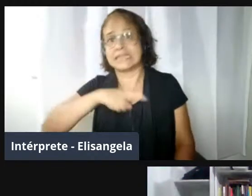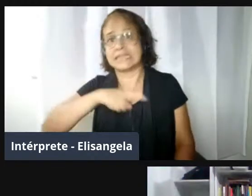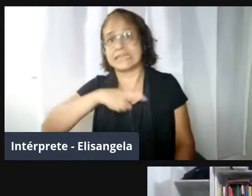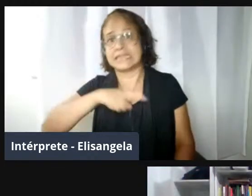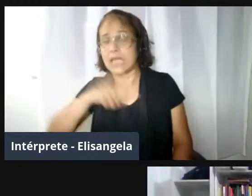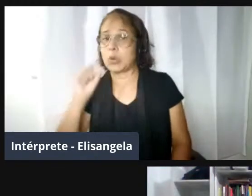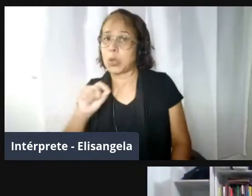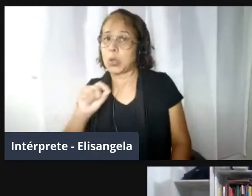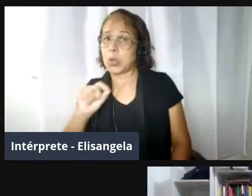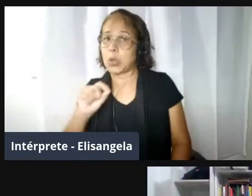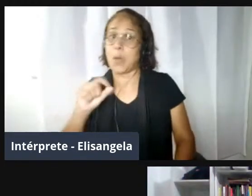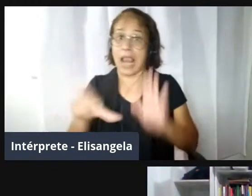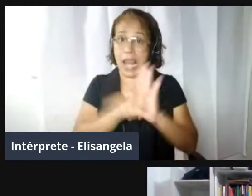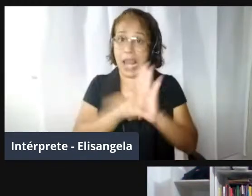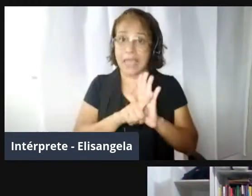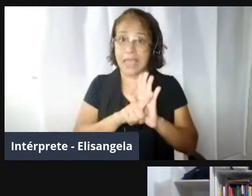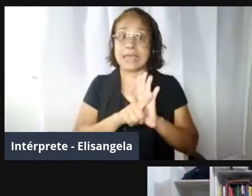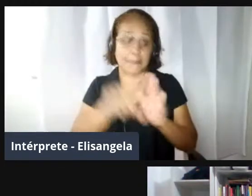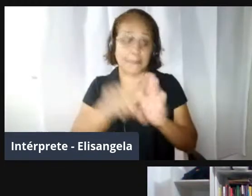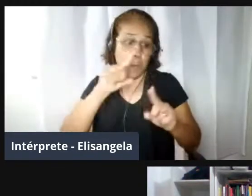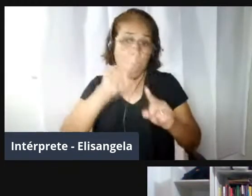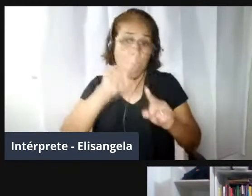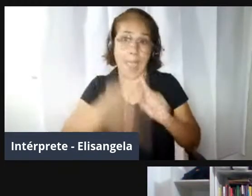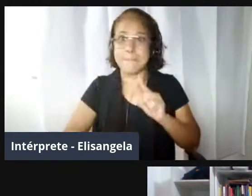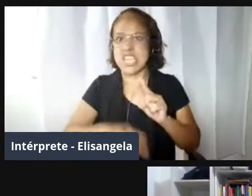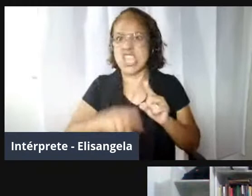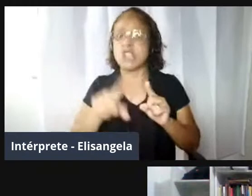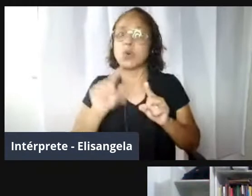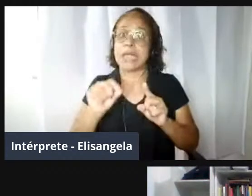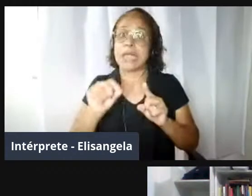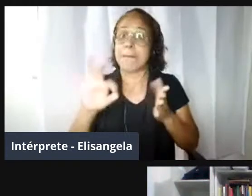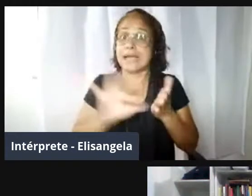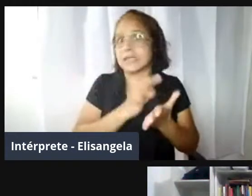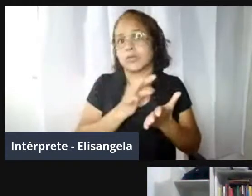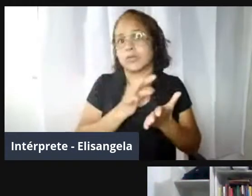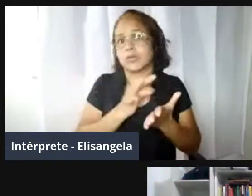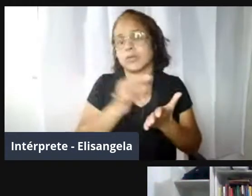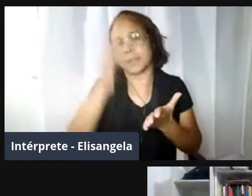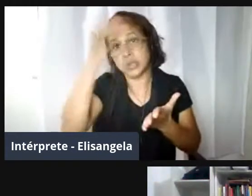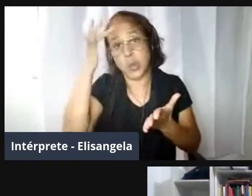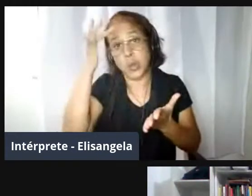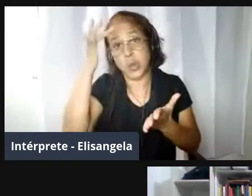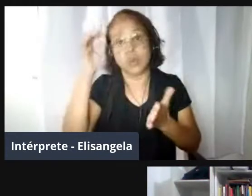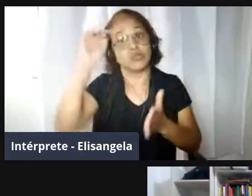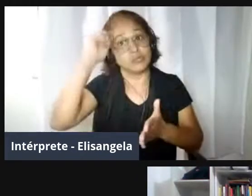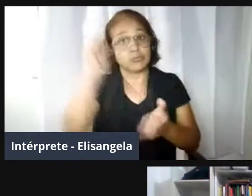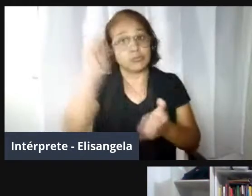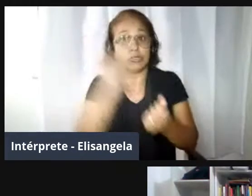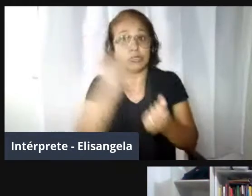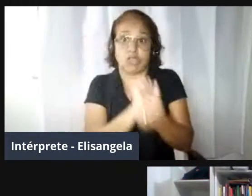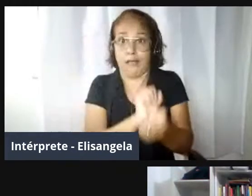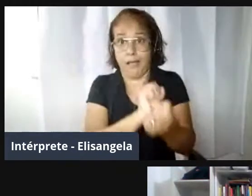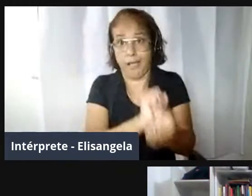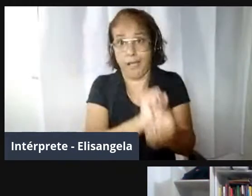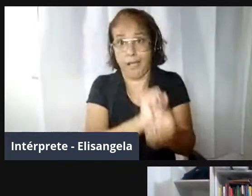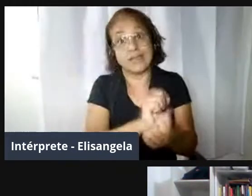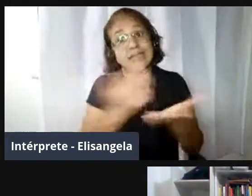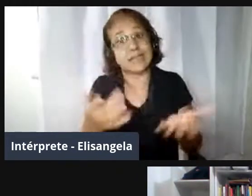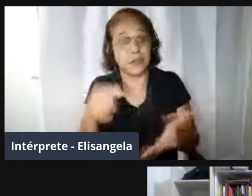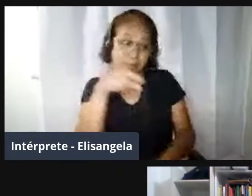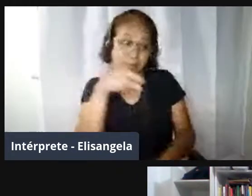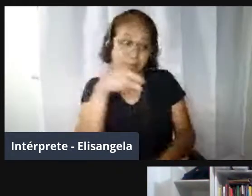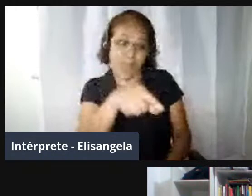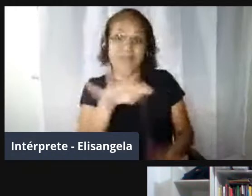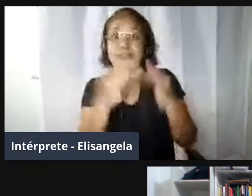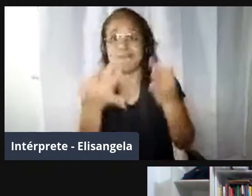nessa sociedade que tem escravo, quem não é escravo, mas que é negro, está sempre sob suspeição, então para essa família vai ser difícil colocar o filho na escola.